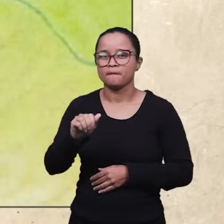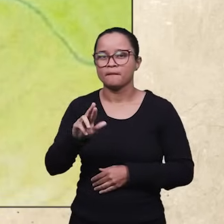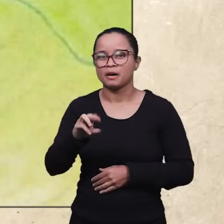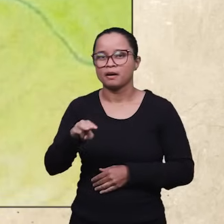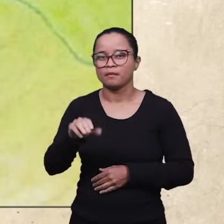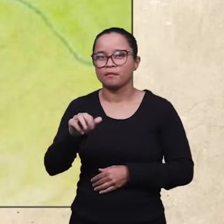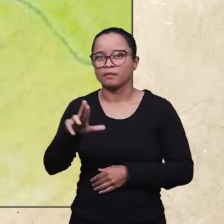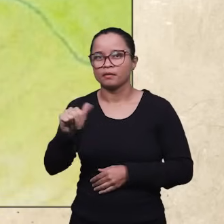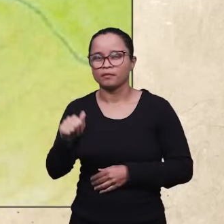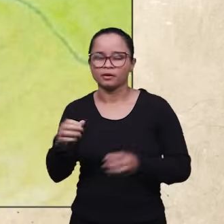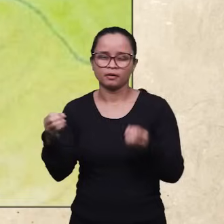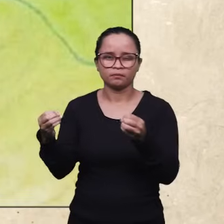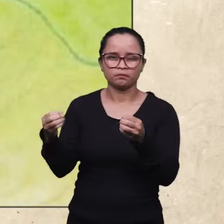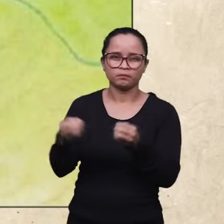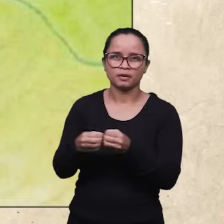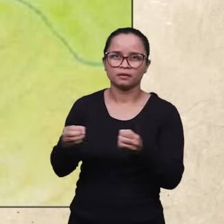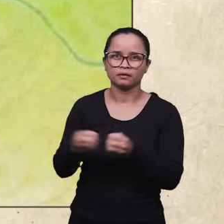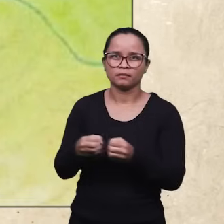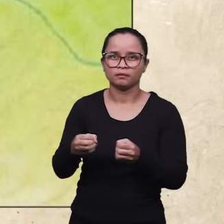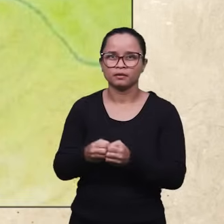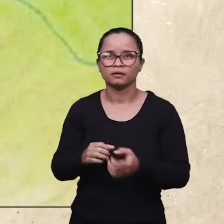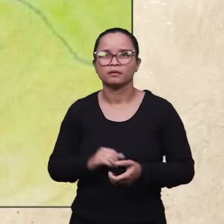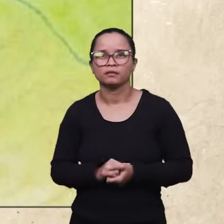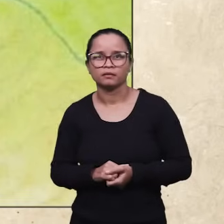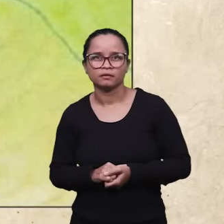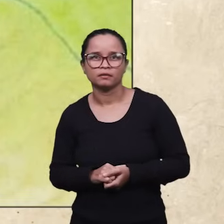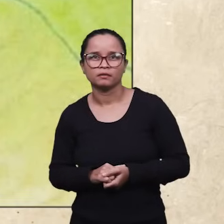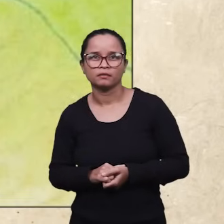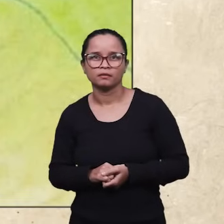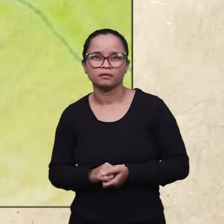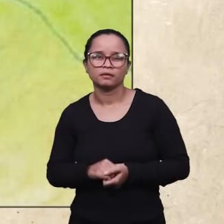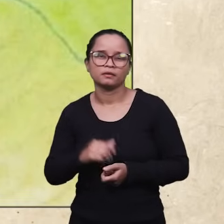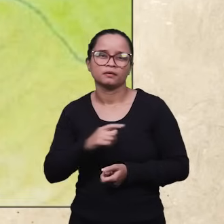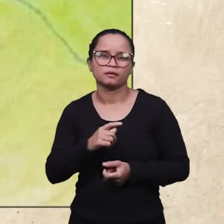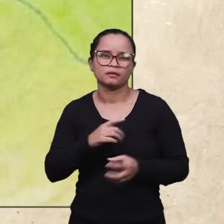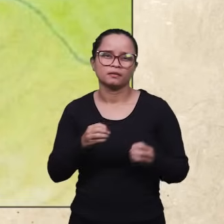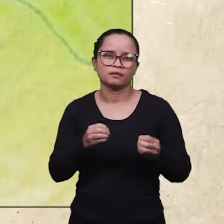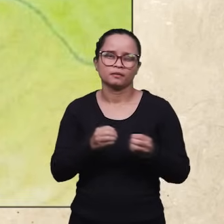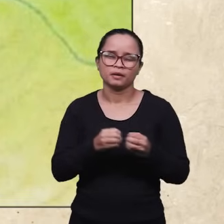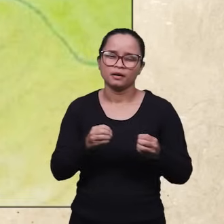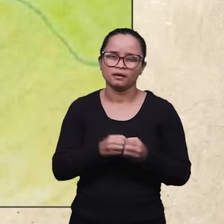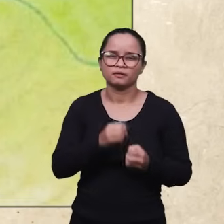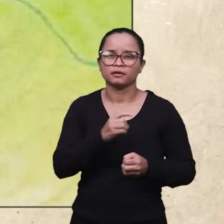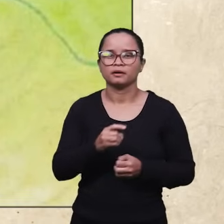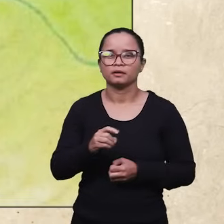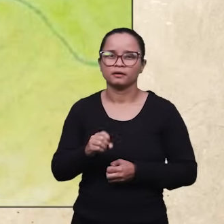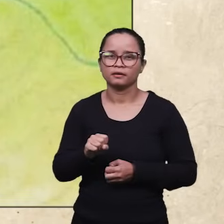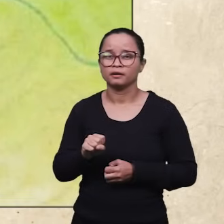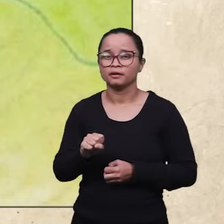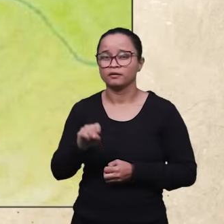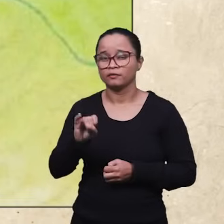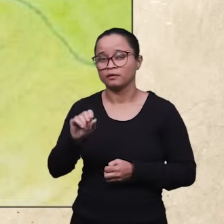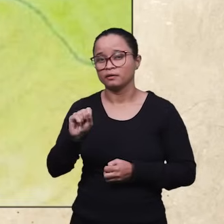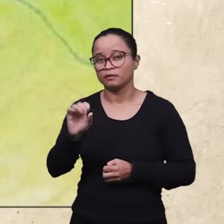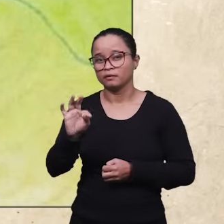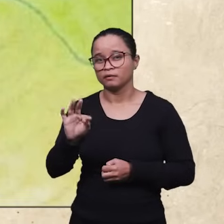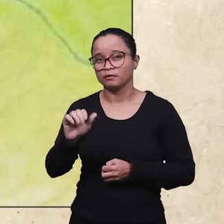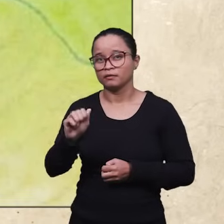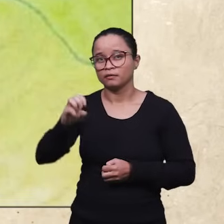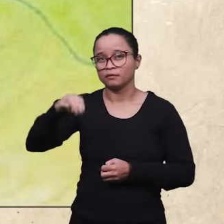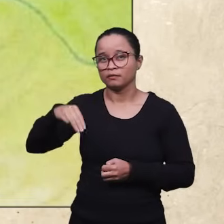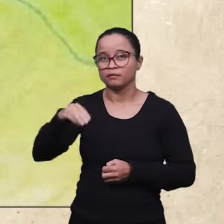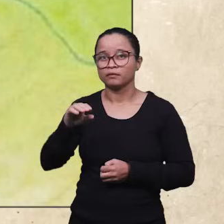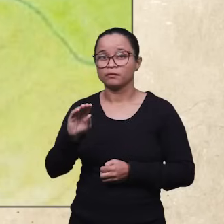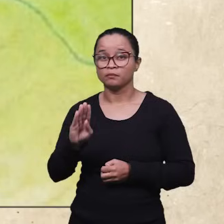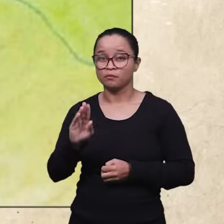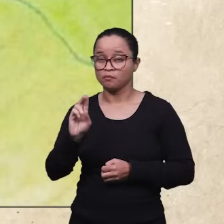hoje perto de Istambul, onde era Constantinopla, Bizâncio, e naquela passagem ali, um pouco para cima e para baixo o